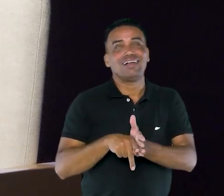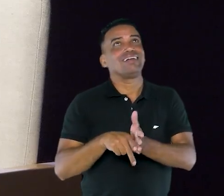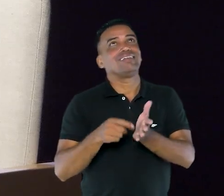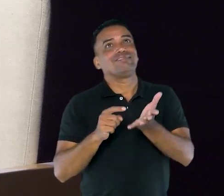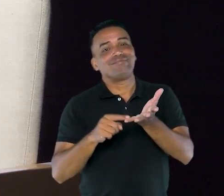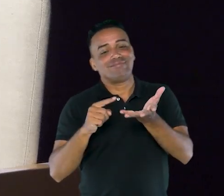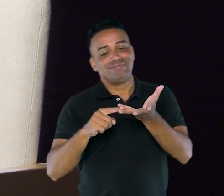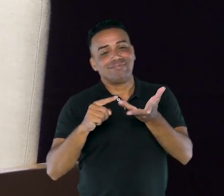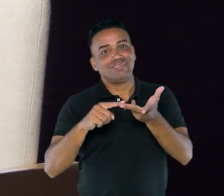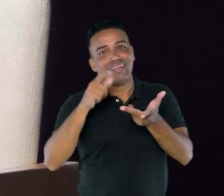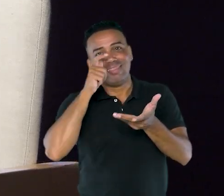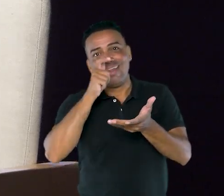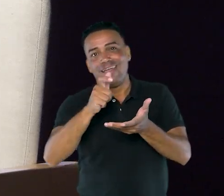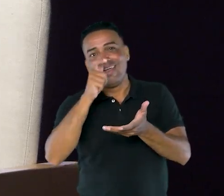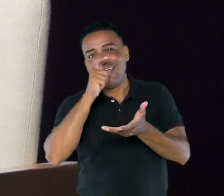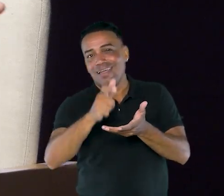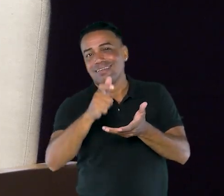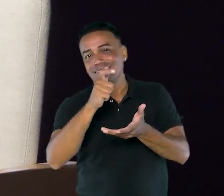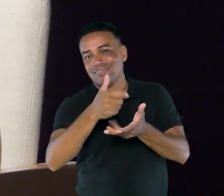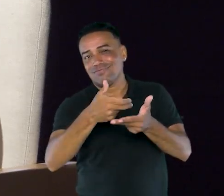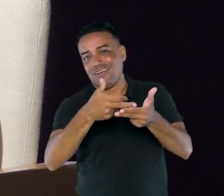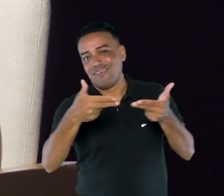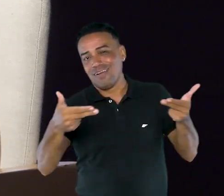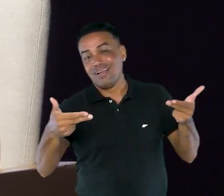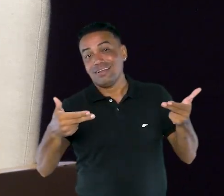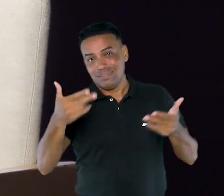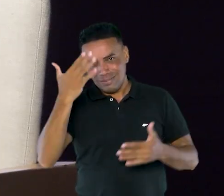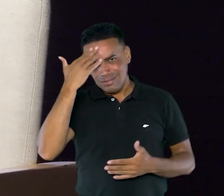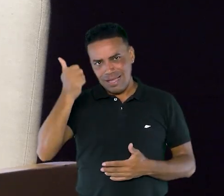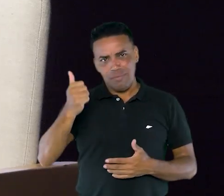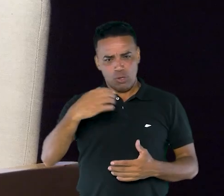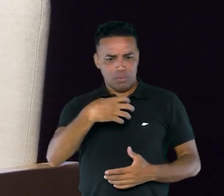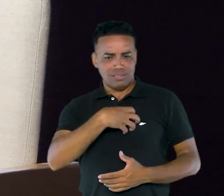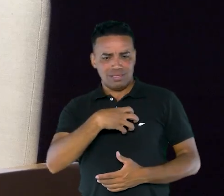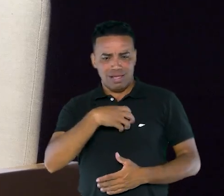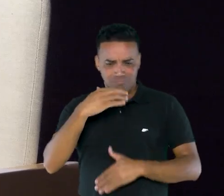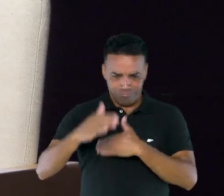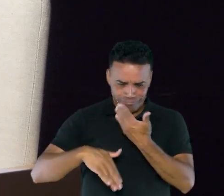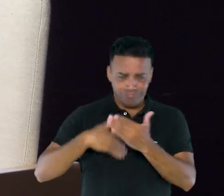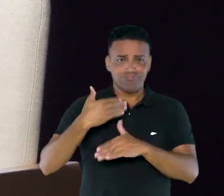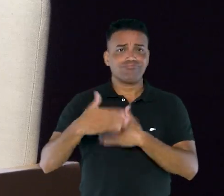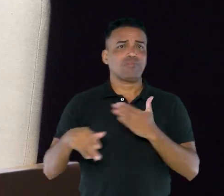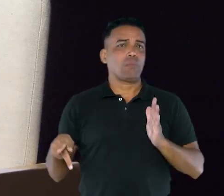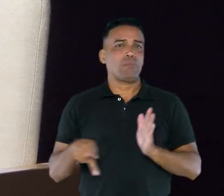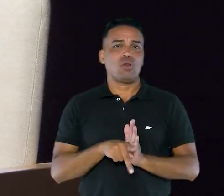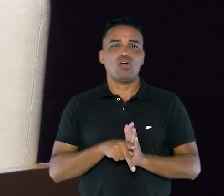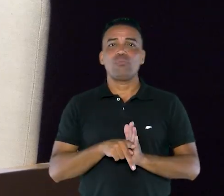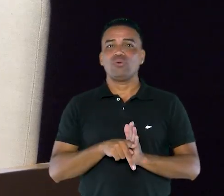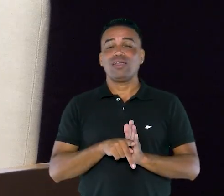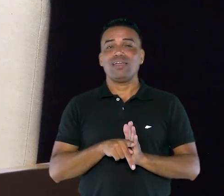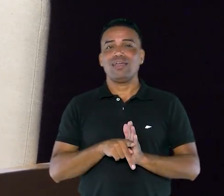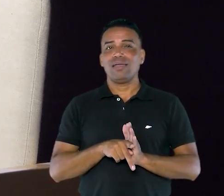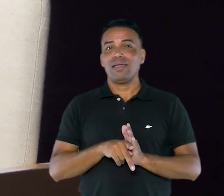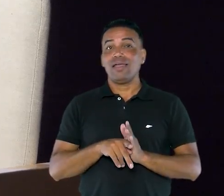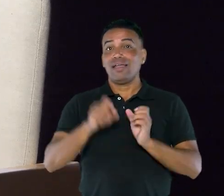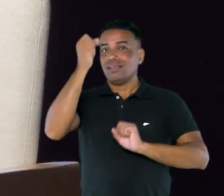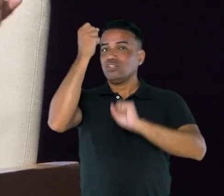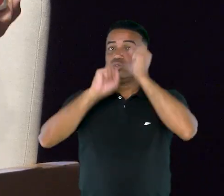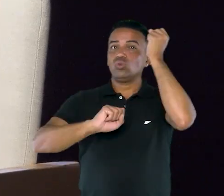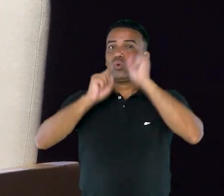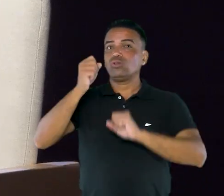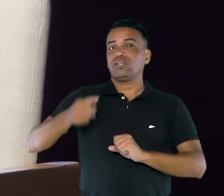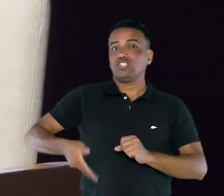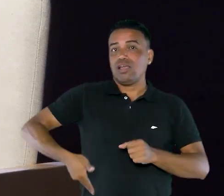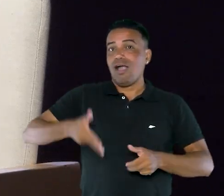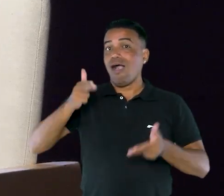uma série de interesses. Então, a gente sabe, por exemplo, como é que a ciência avança em função da indústria de armas. Né? A